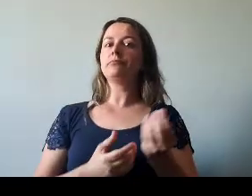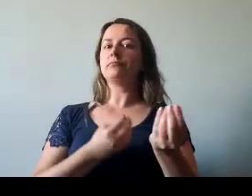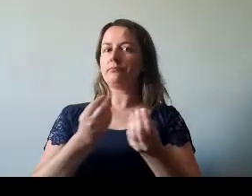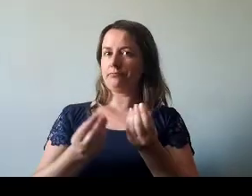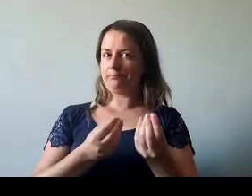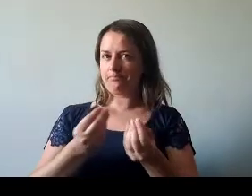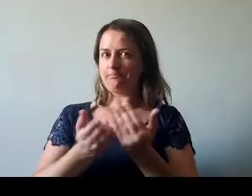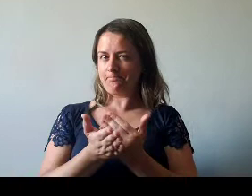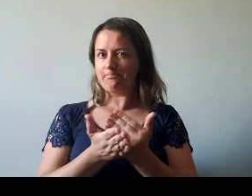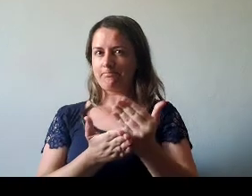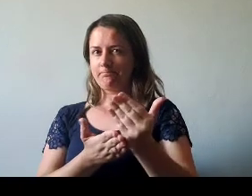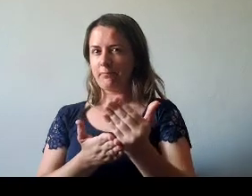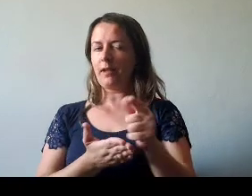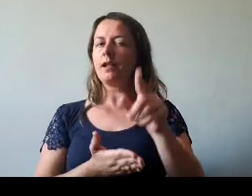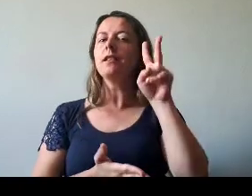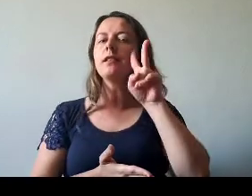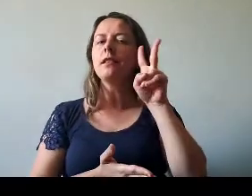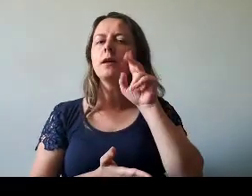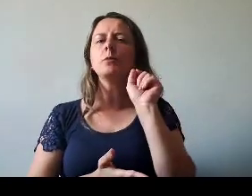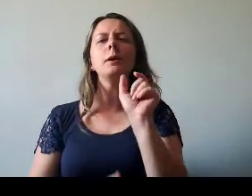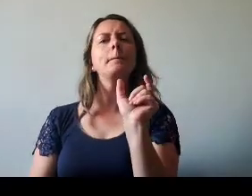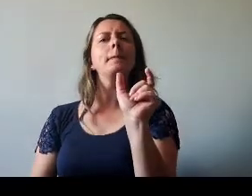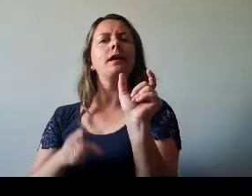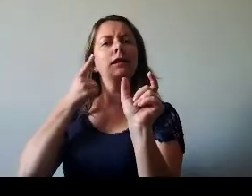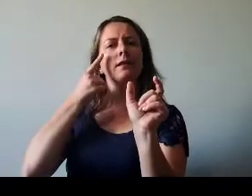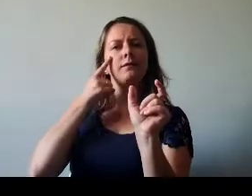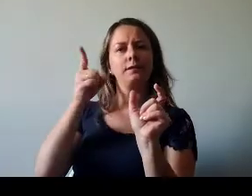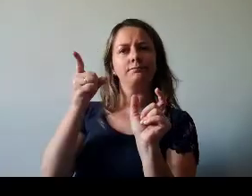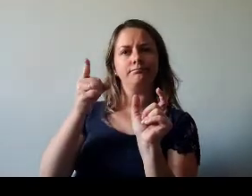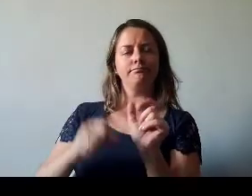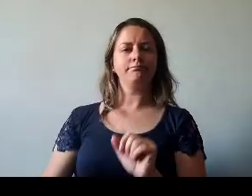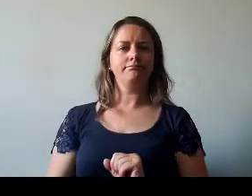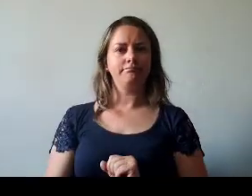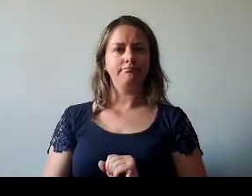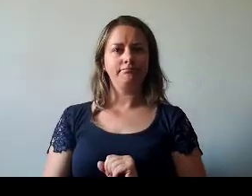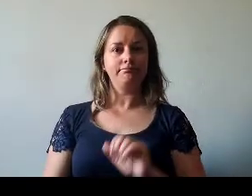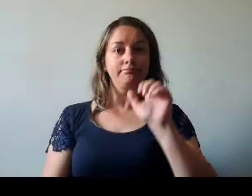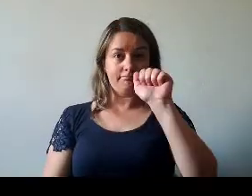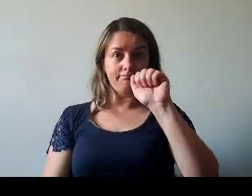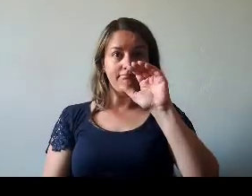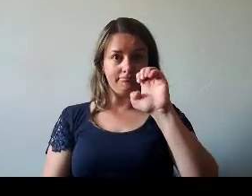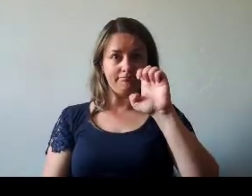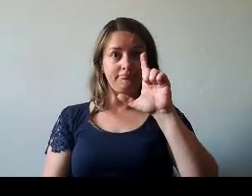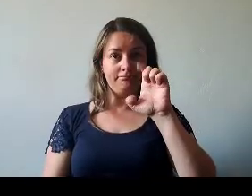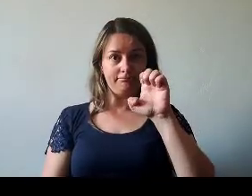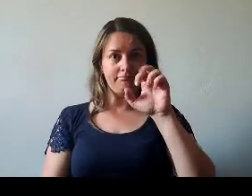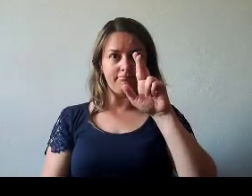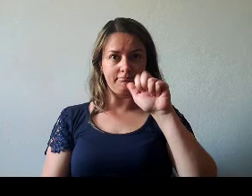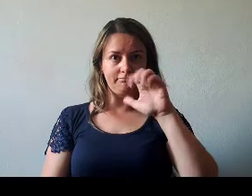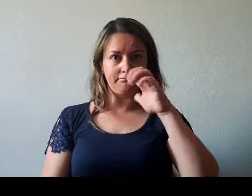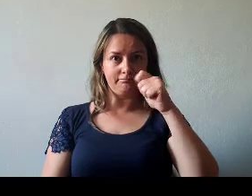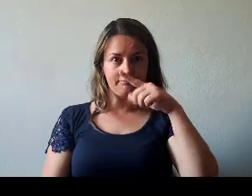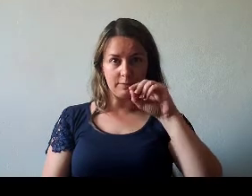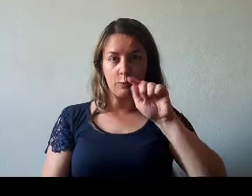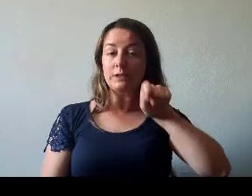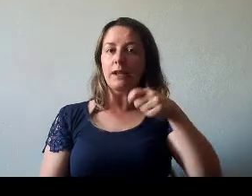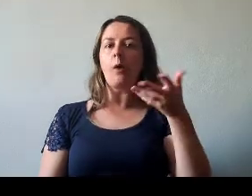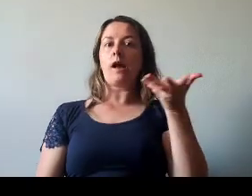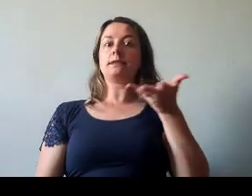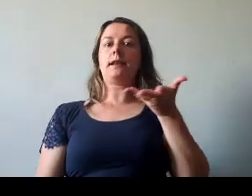a ideia de aceleração. O que é aceleração? Né? As figuras dão uma ideia aí do que é